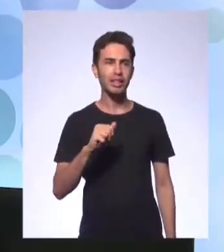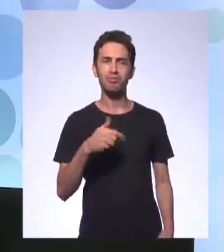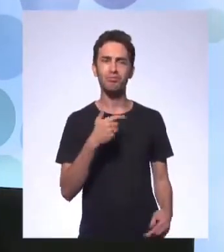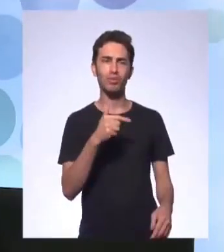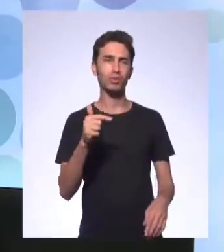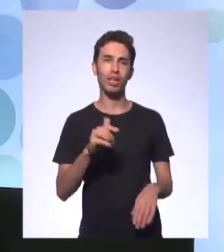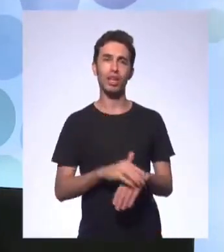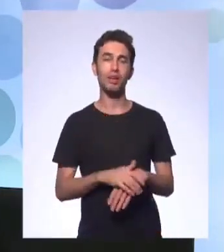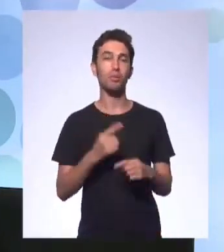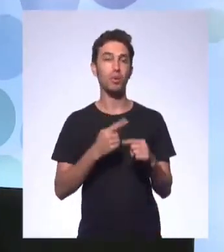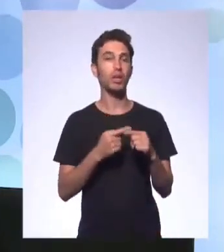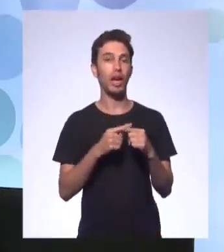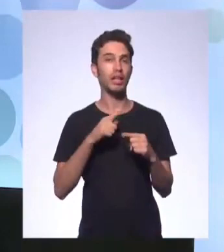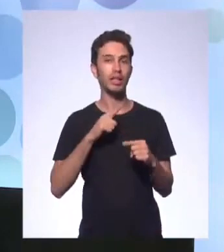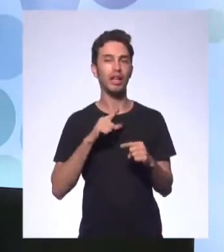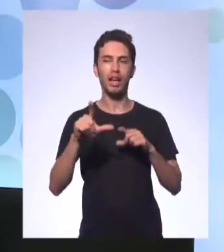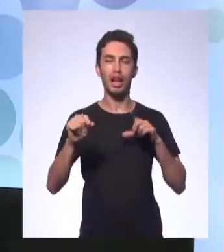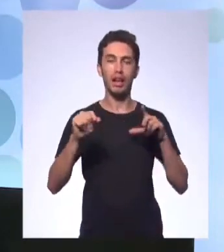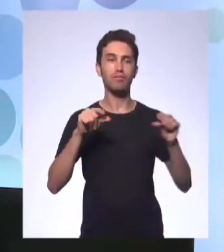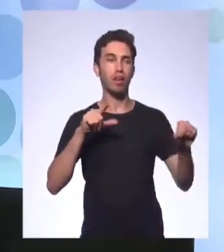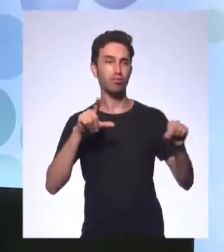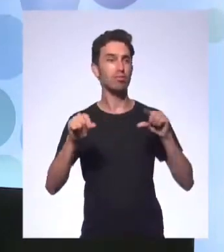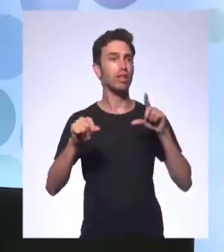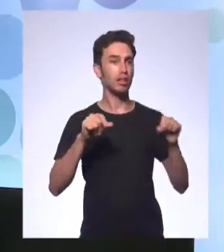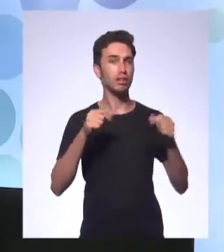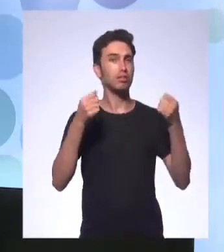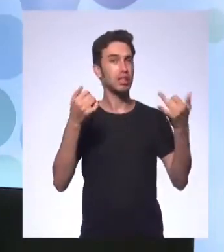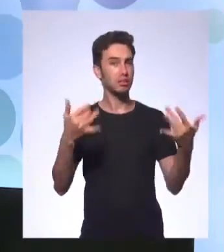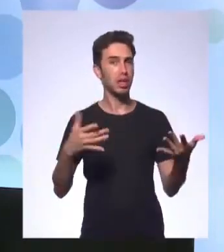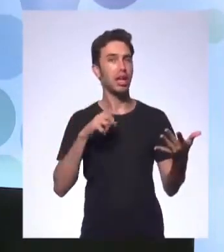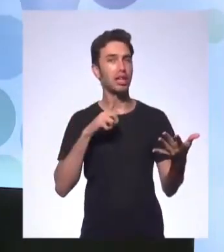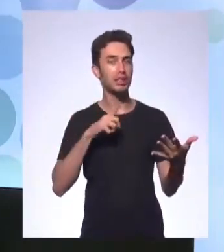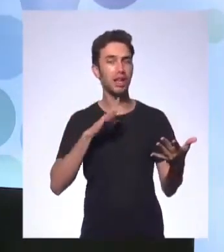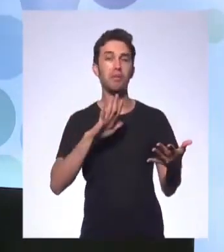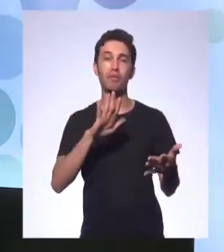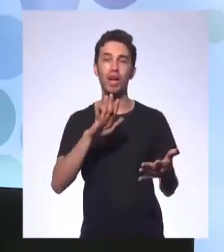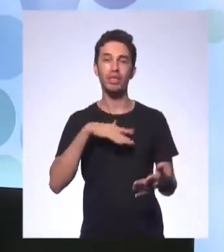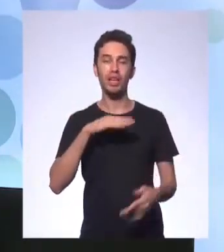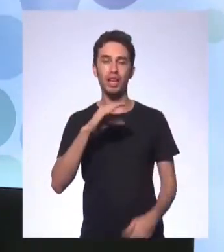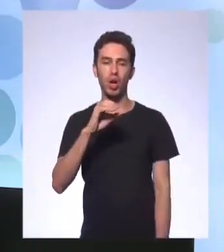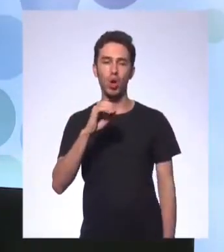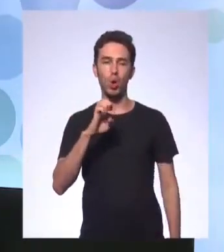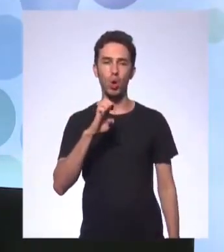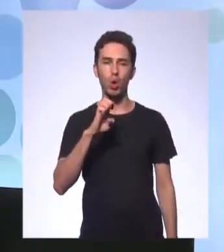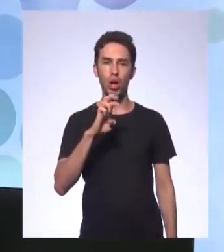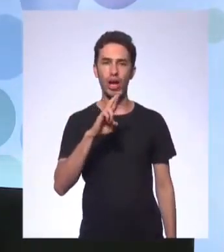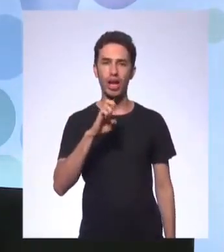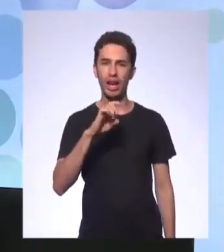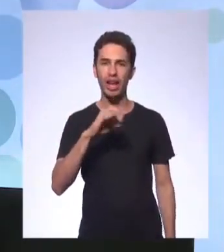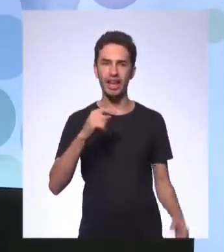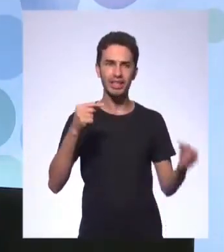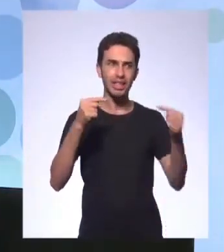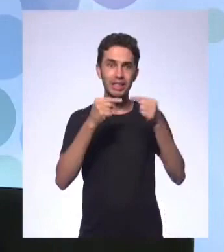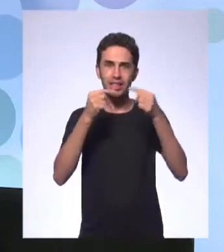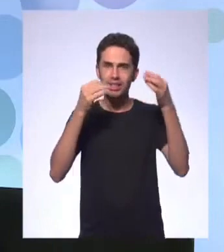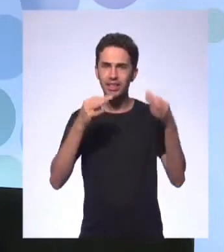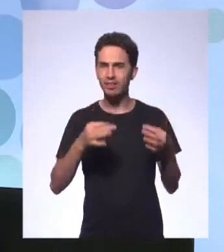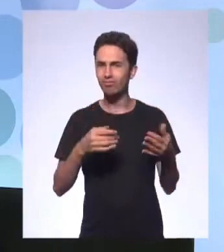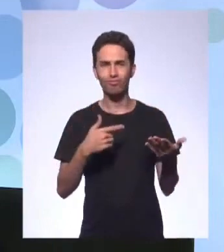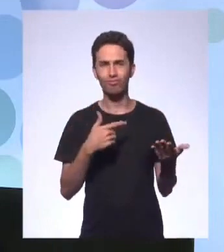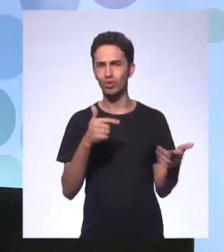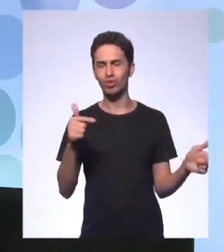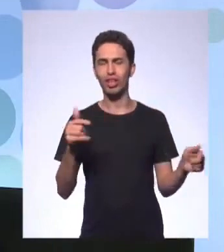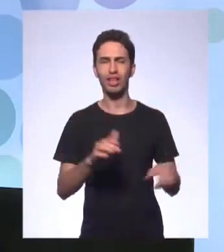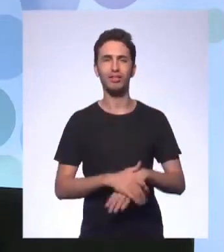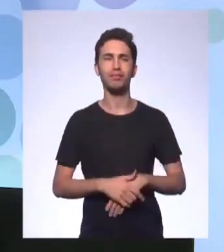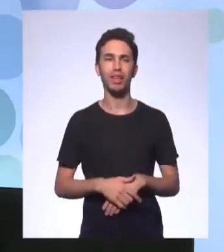de alternativas, que eu posso ter ou uma ou outra, porém, a coerência aqui foi para o saco. Certo? Então, acho que os nossos